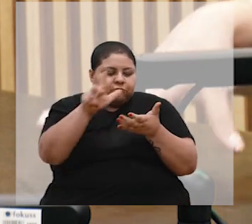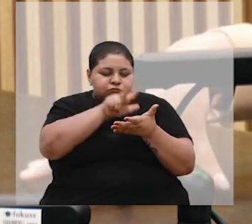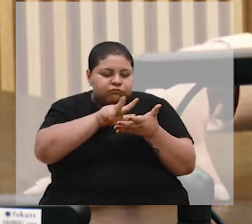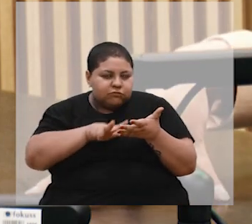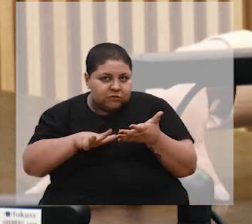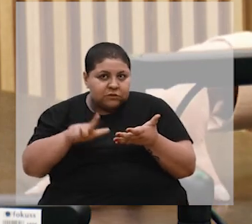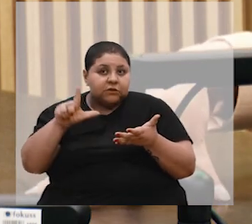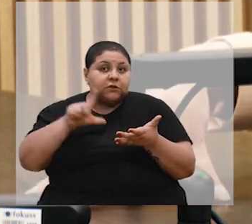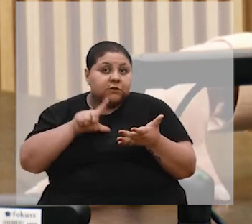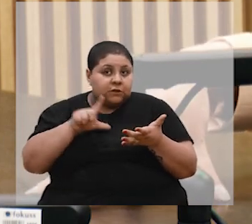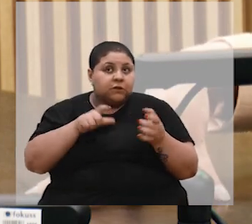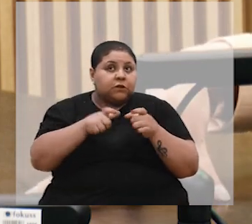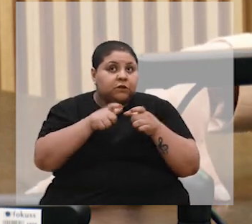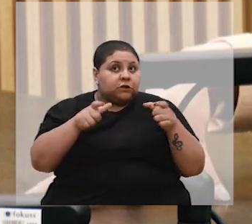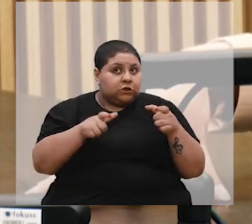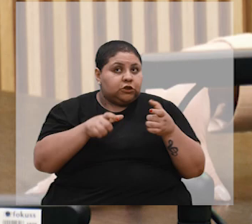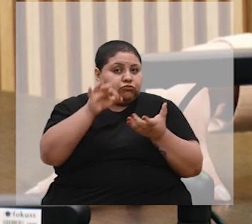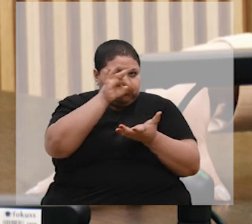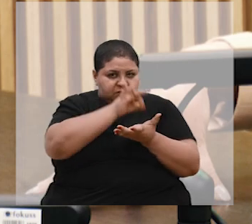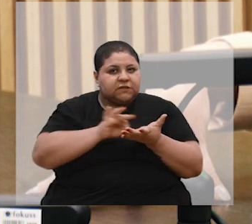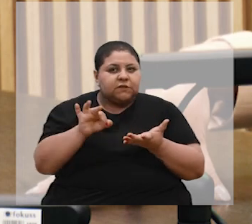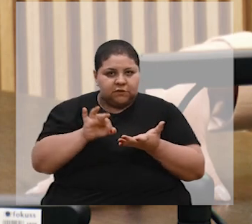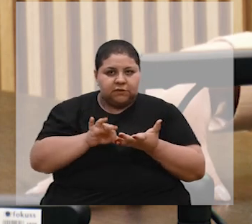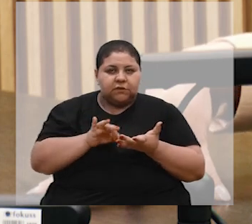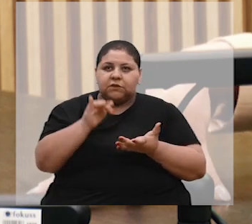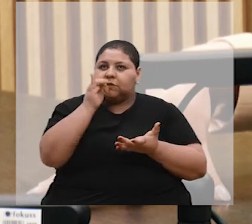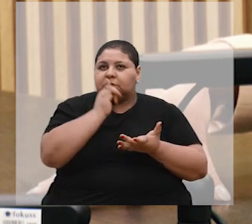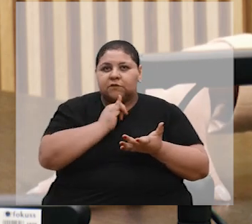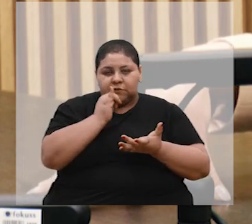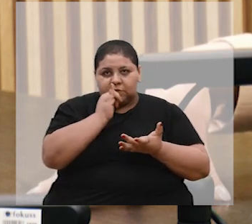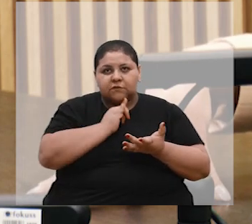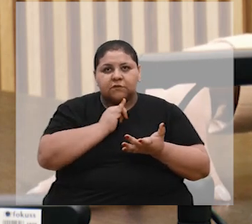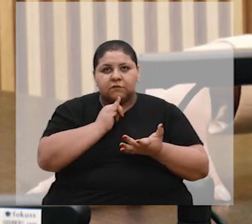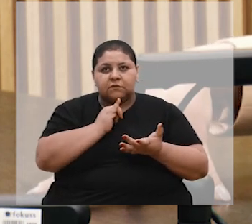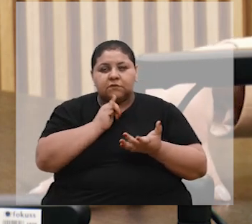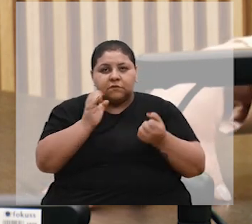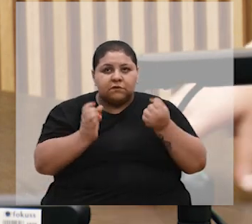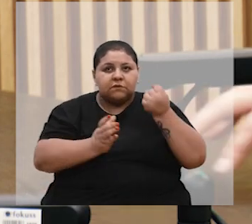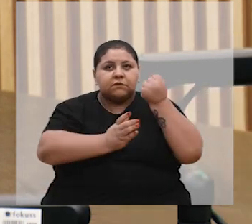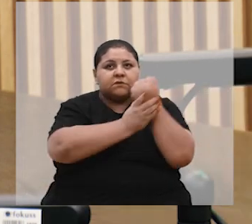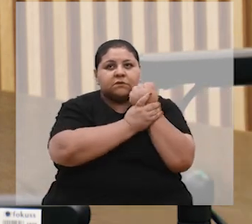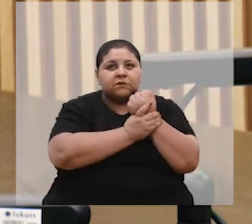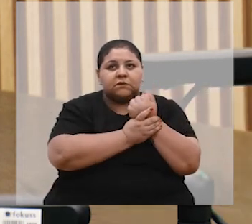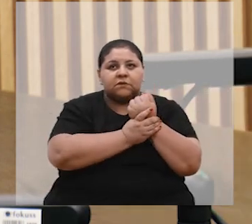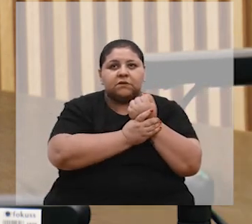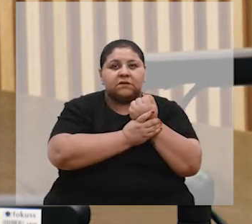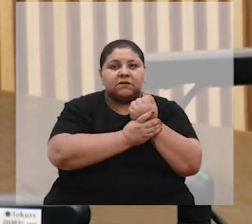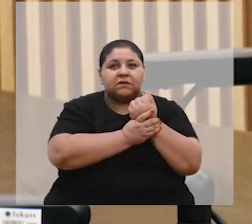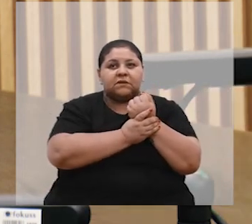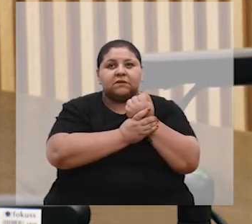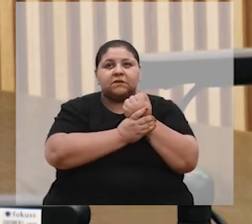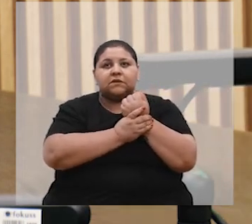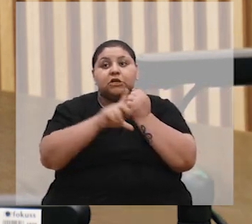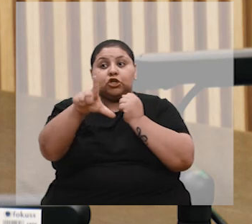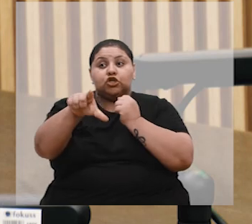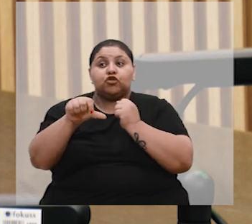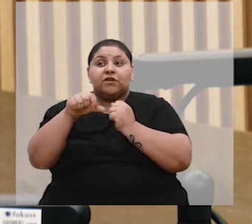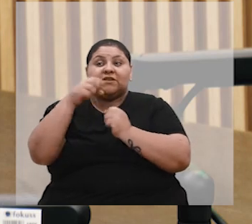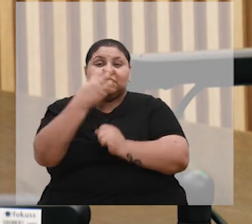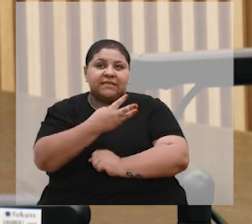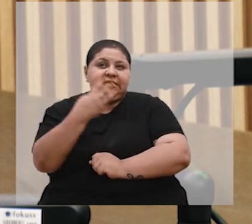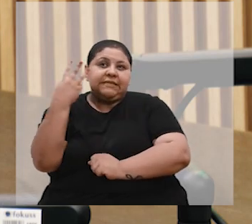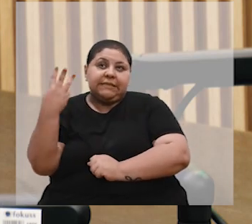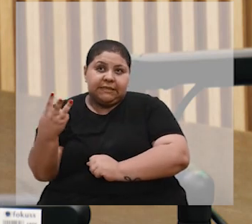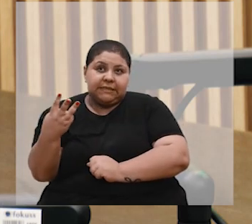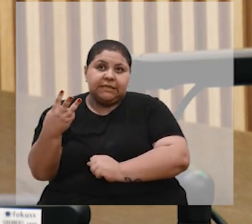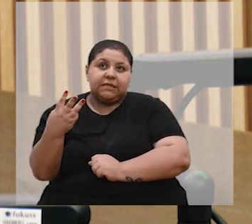tivemos um recorde de pré-inscrição lá no teste, nesse teste público de segurança. Se qualificaram 33 investigadores,